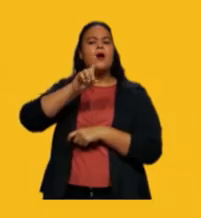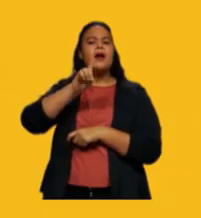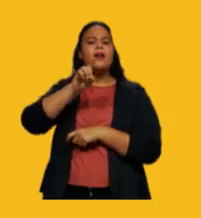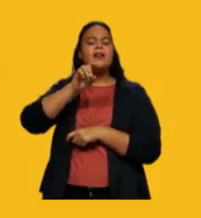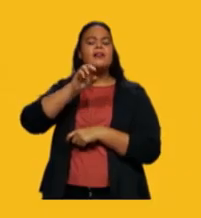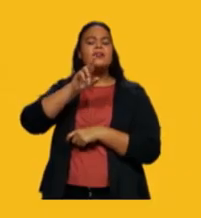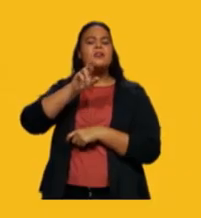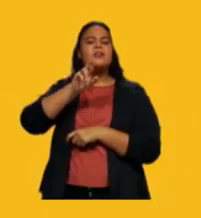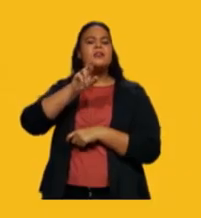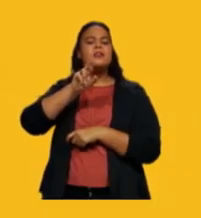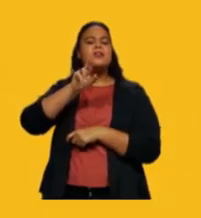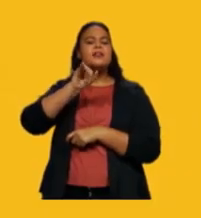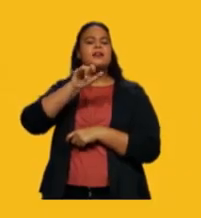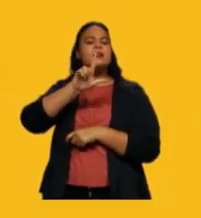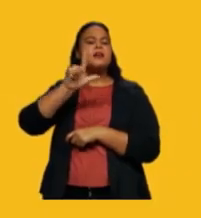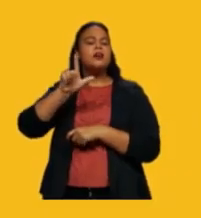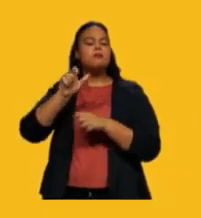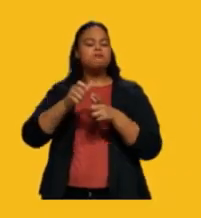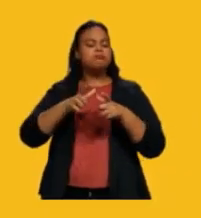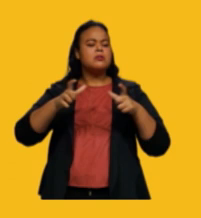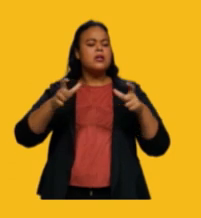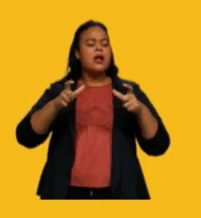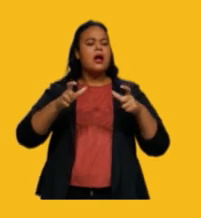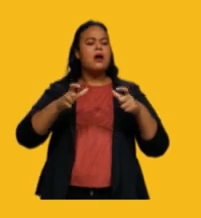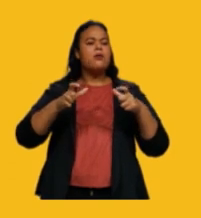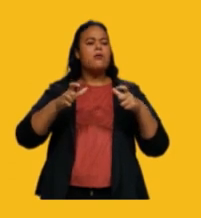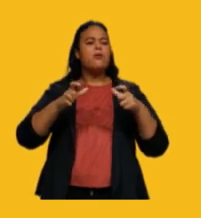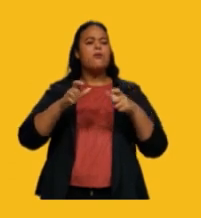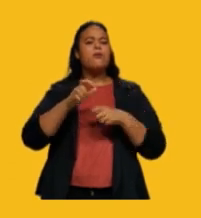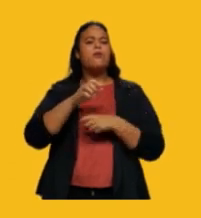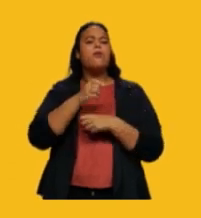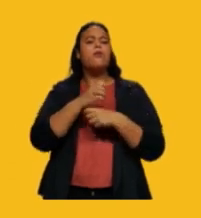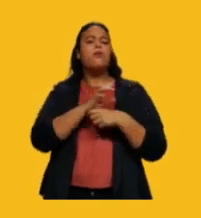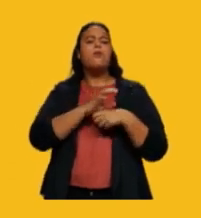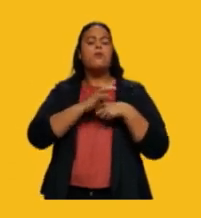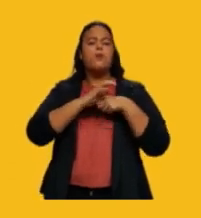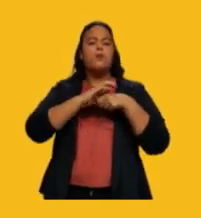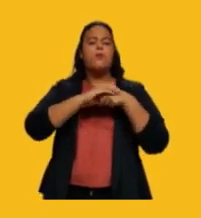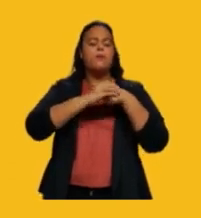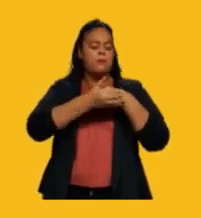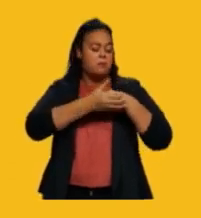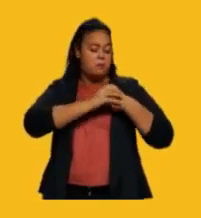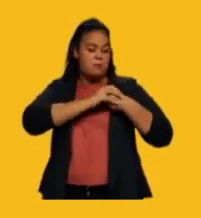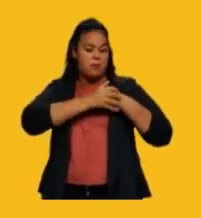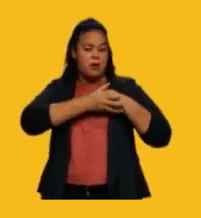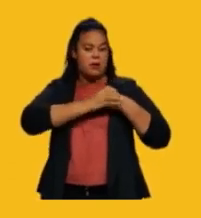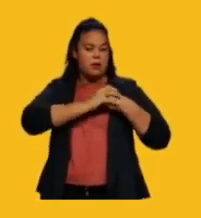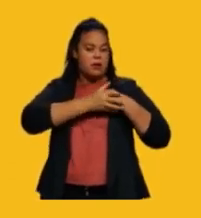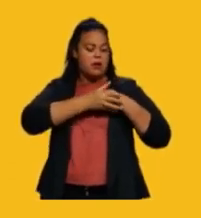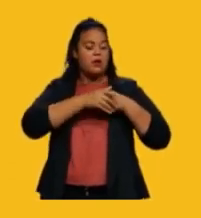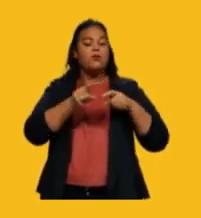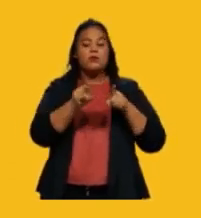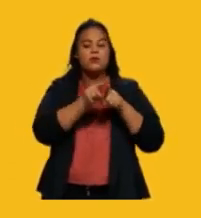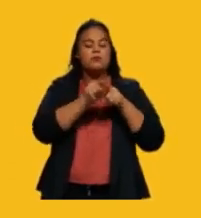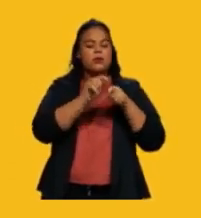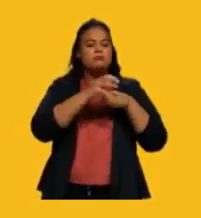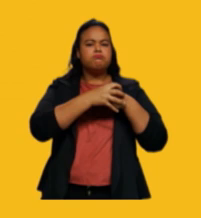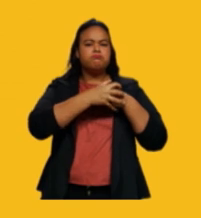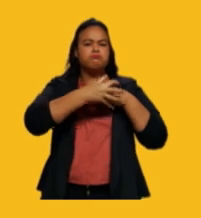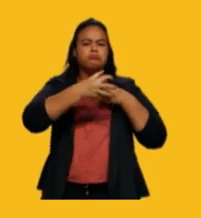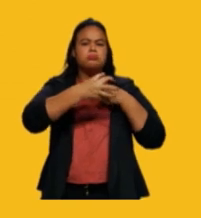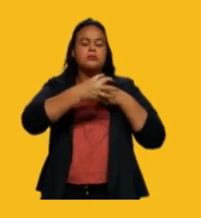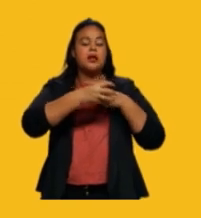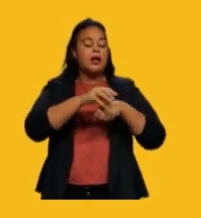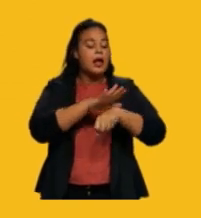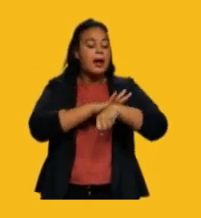Seus seios crescem. Ela percebe também que sua pele vai